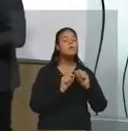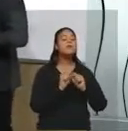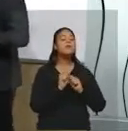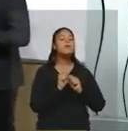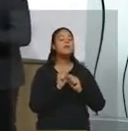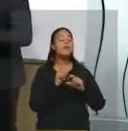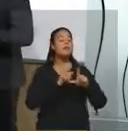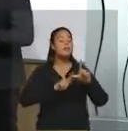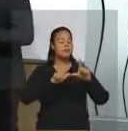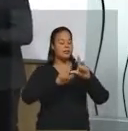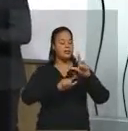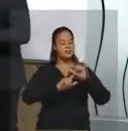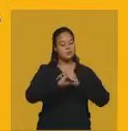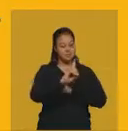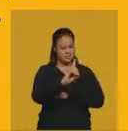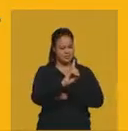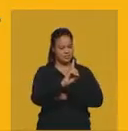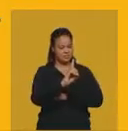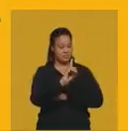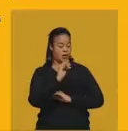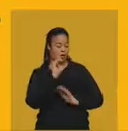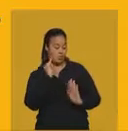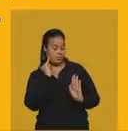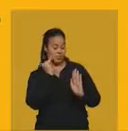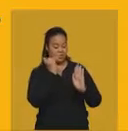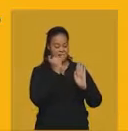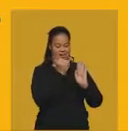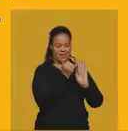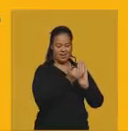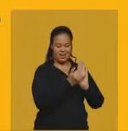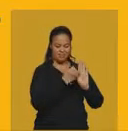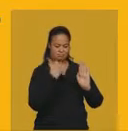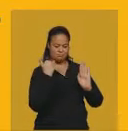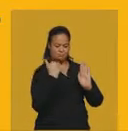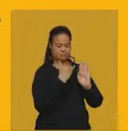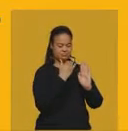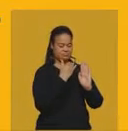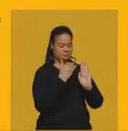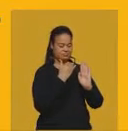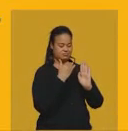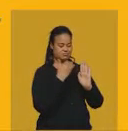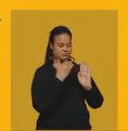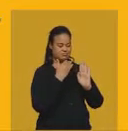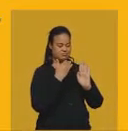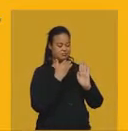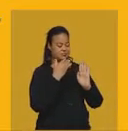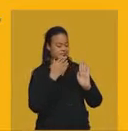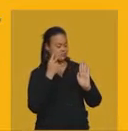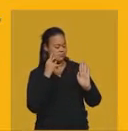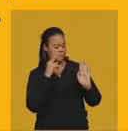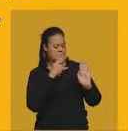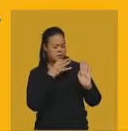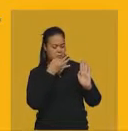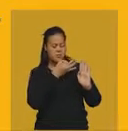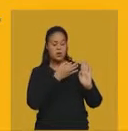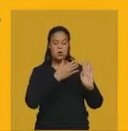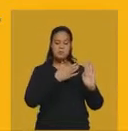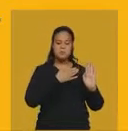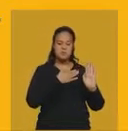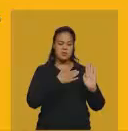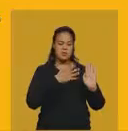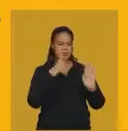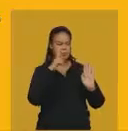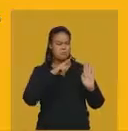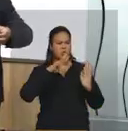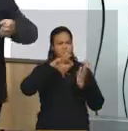a letra D. É um narrador que transmite seu ponto de vista. Lembra que nós analisamos lá o uso